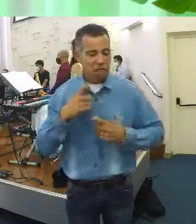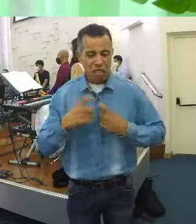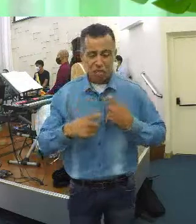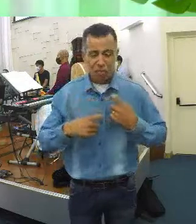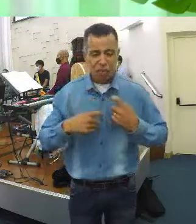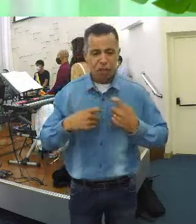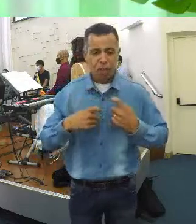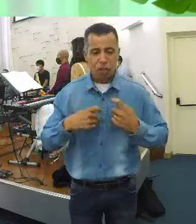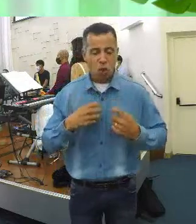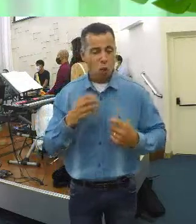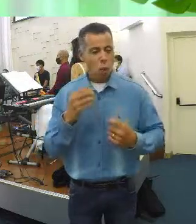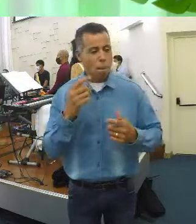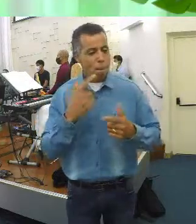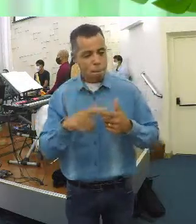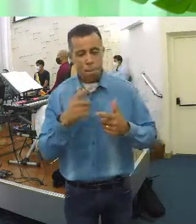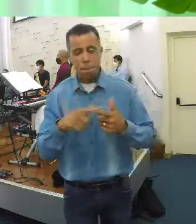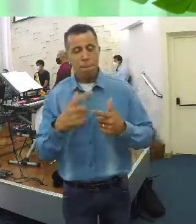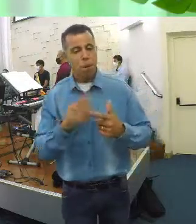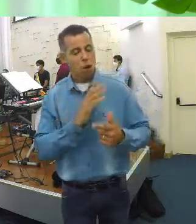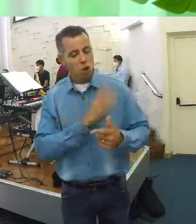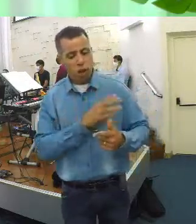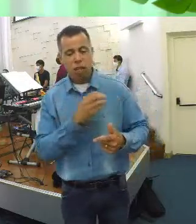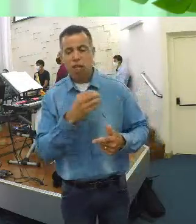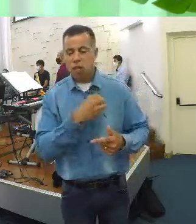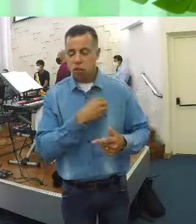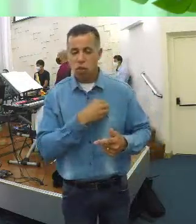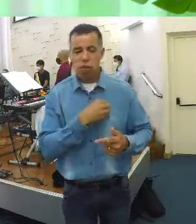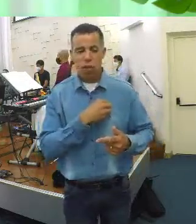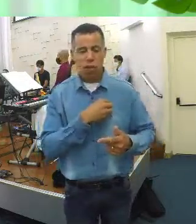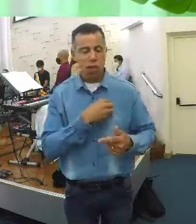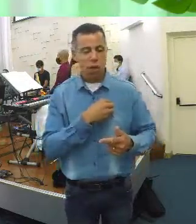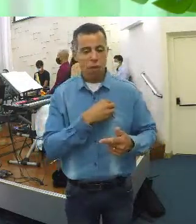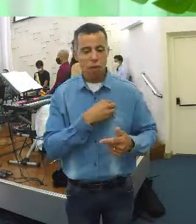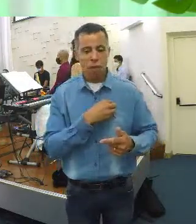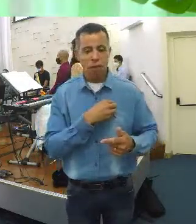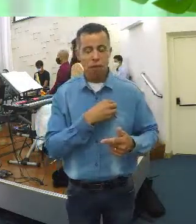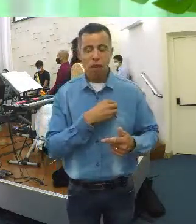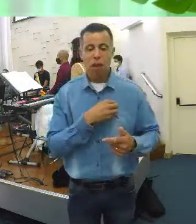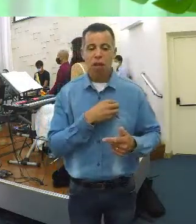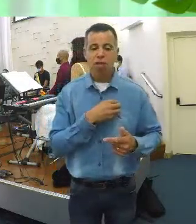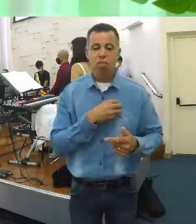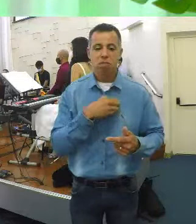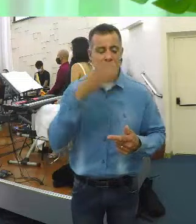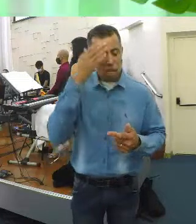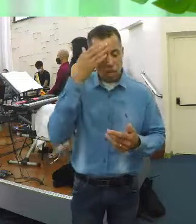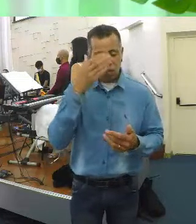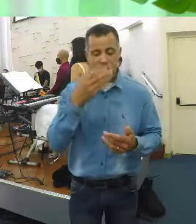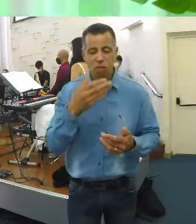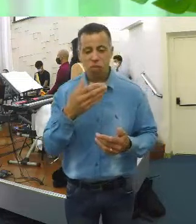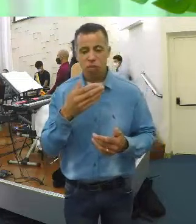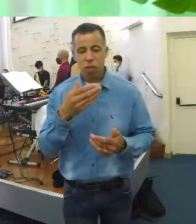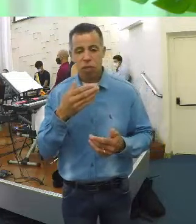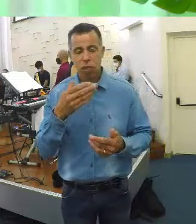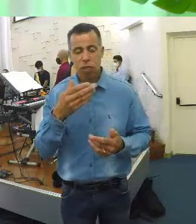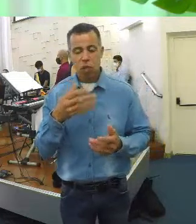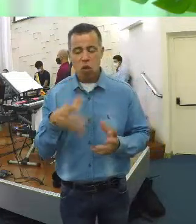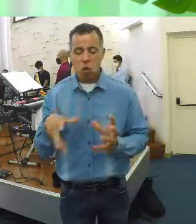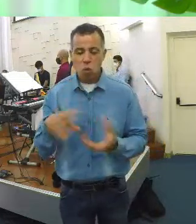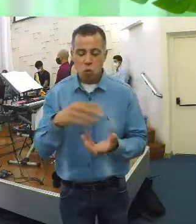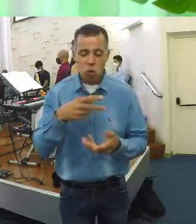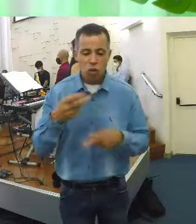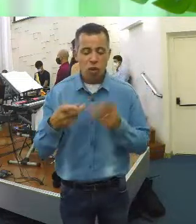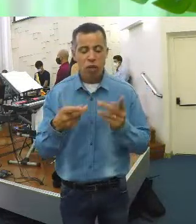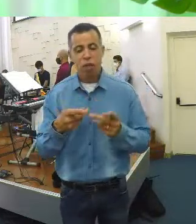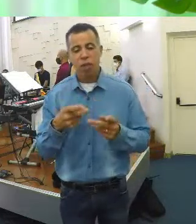é pecado. Não acreditem quando o mundo tenta dizer a você que para tratar